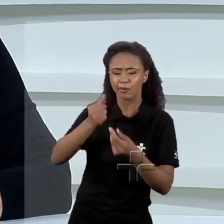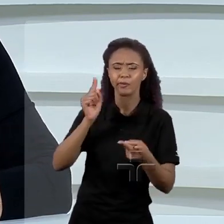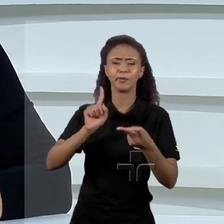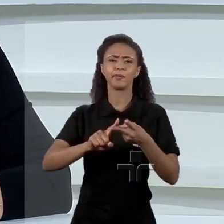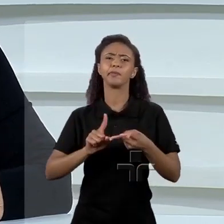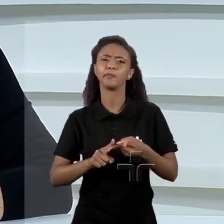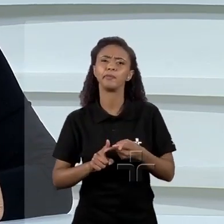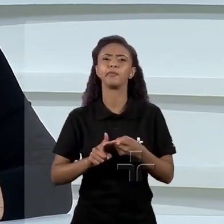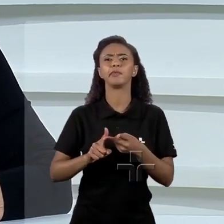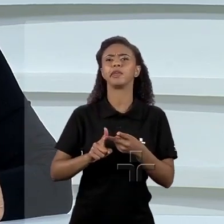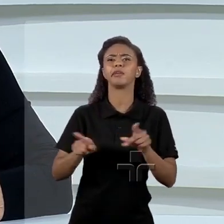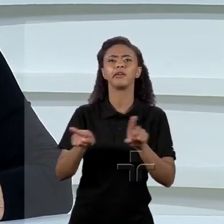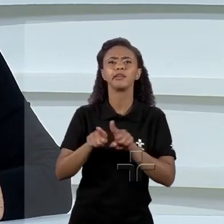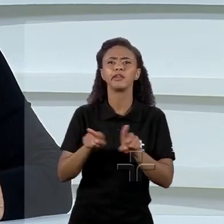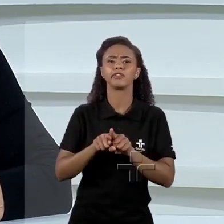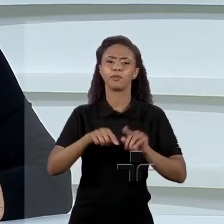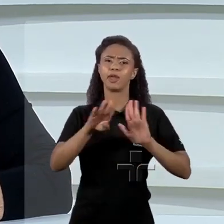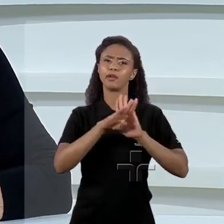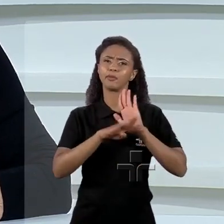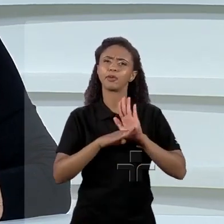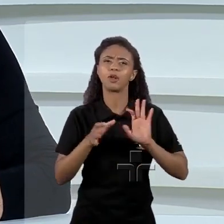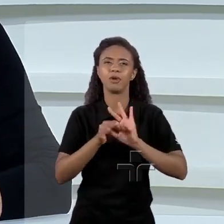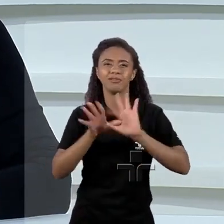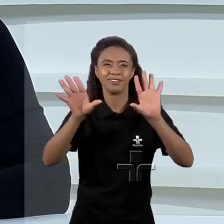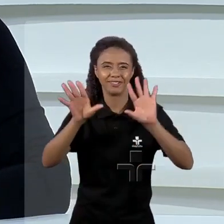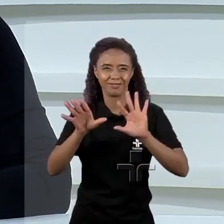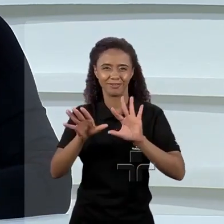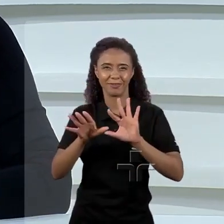do programa liberal do candidato Jair Bolsonaro.